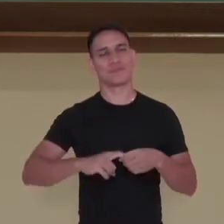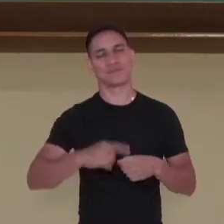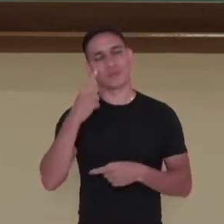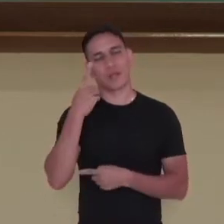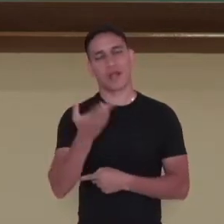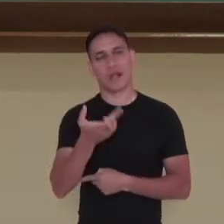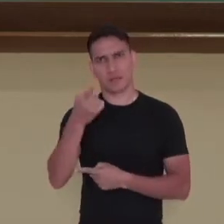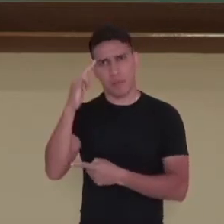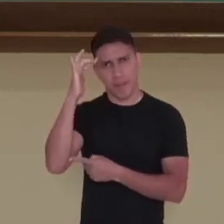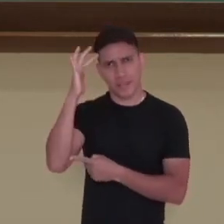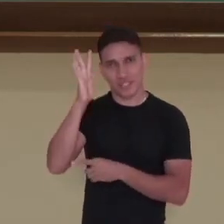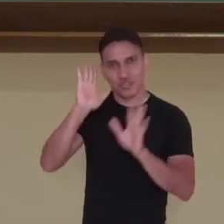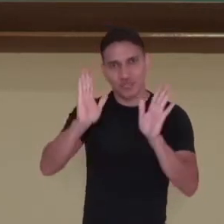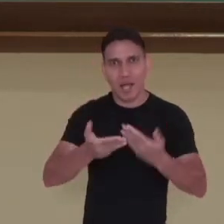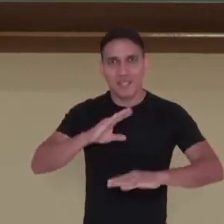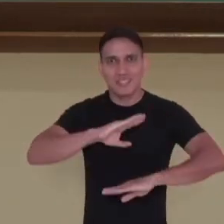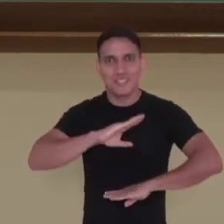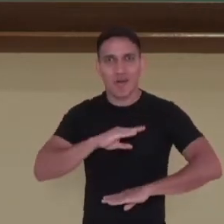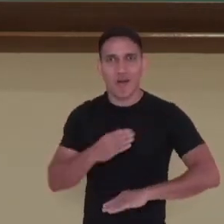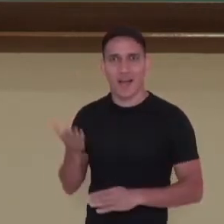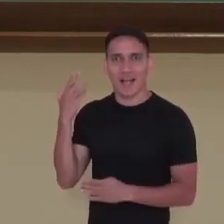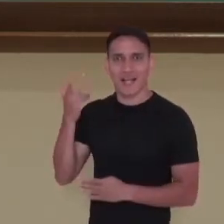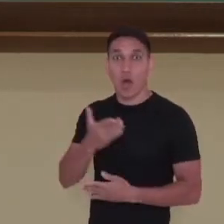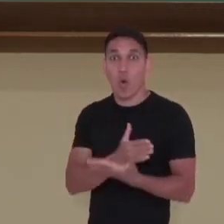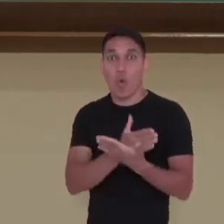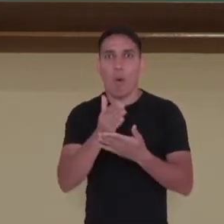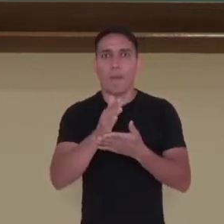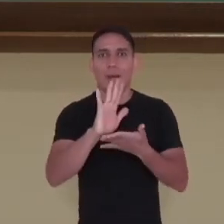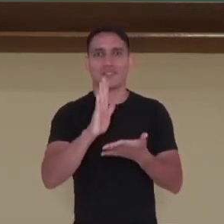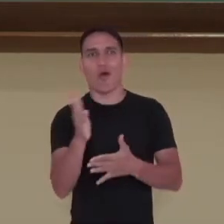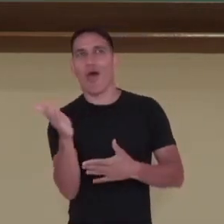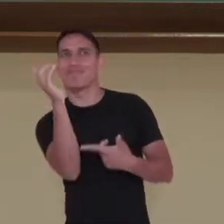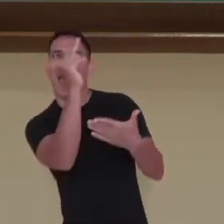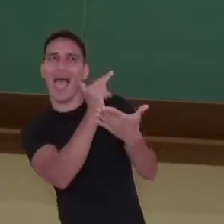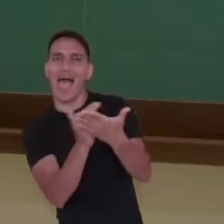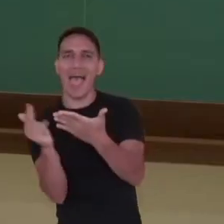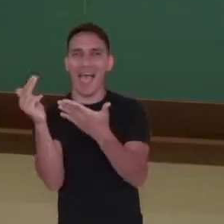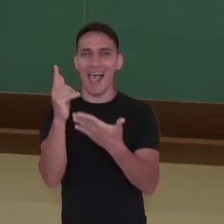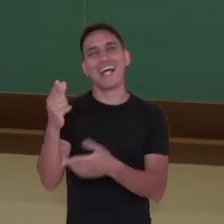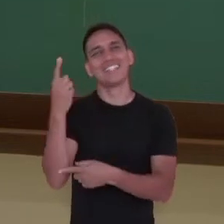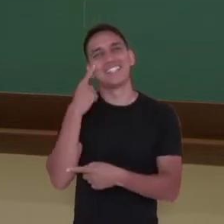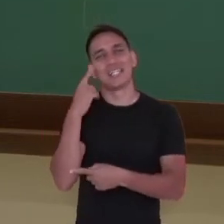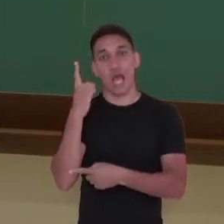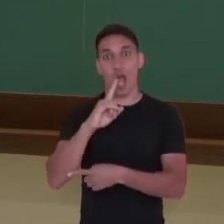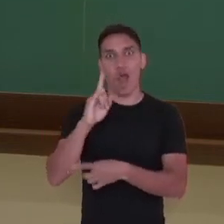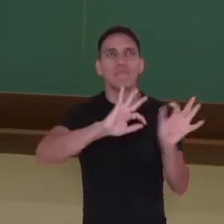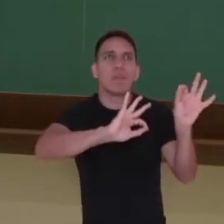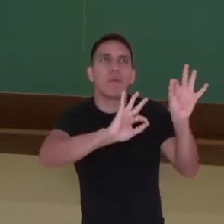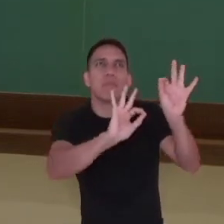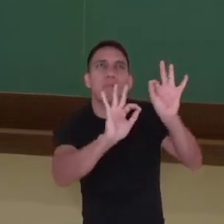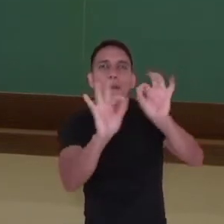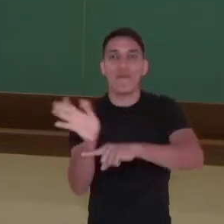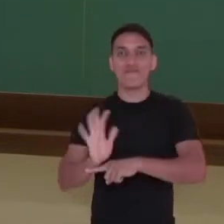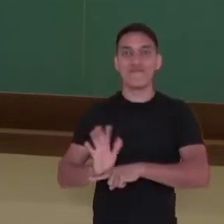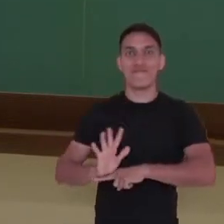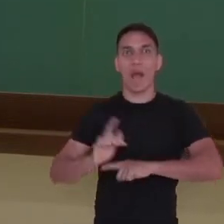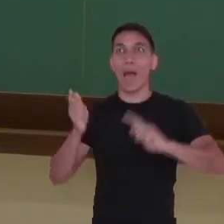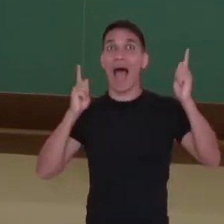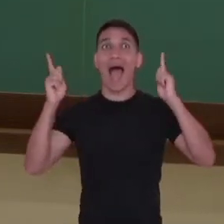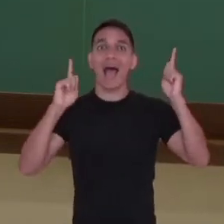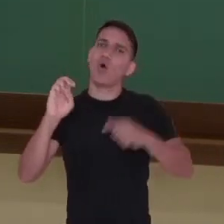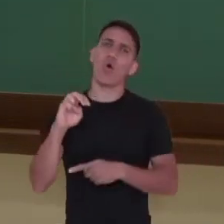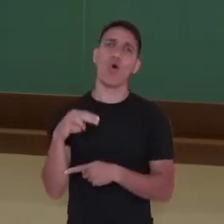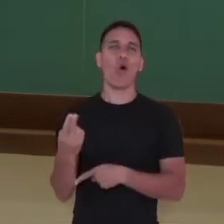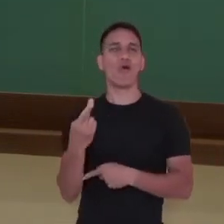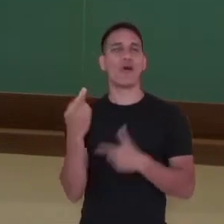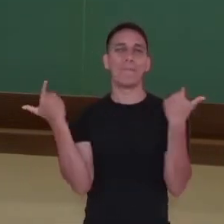Retornamos. Pensou bem nessa situação? Começou aquele desenho, aquele filme de ação ou aquela comédia